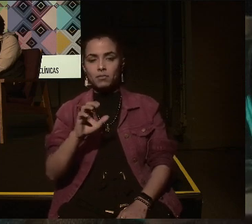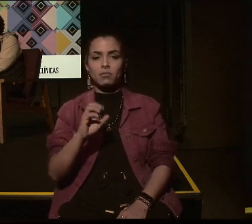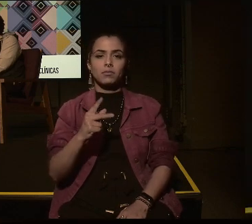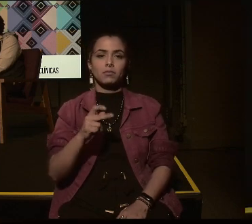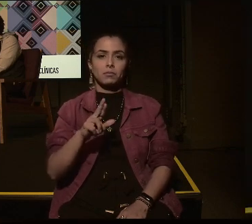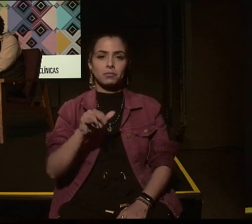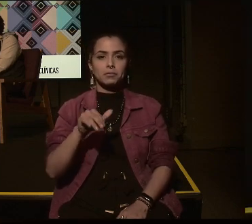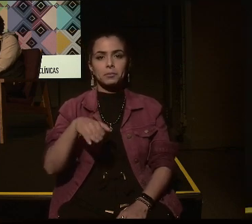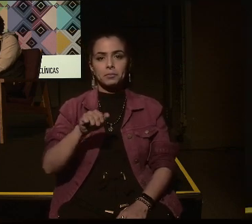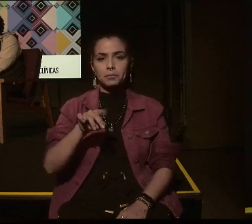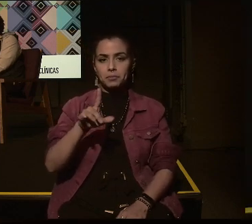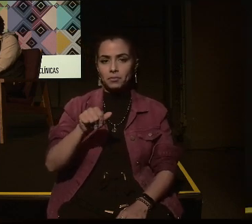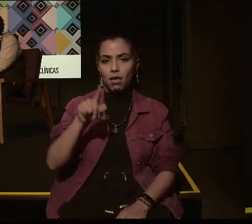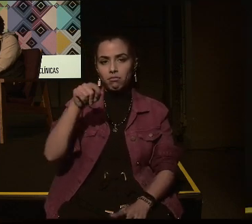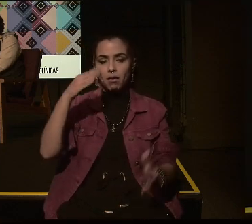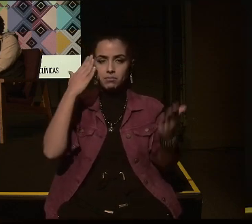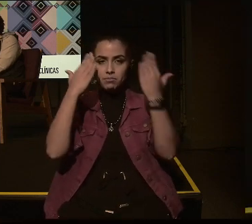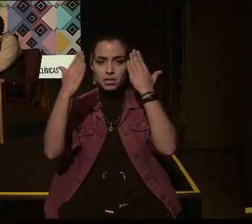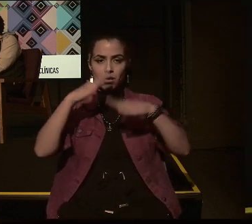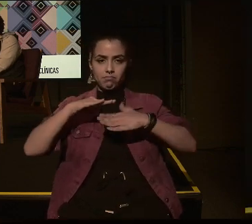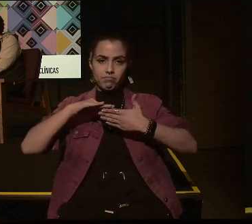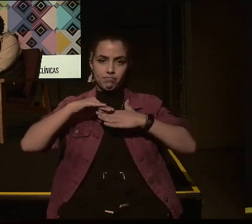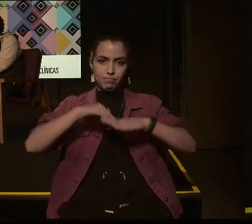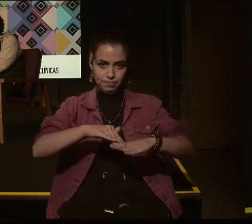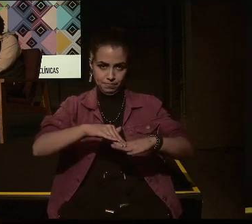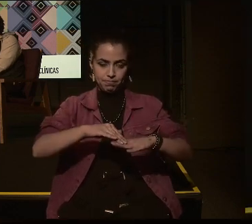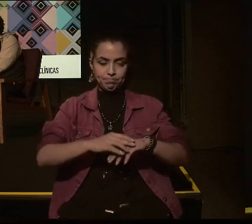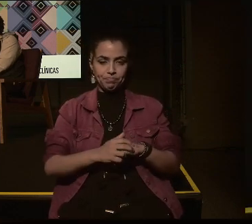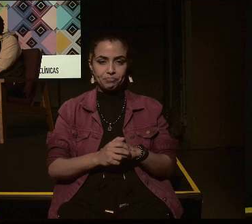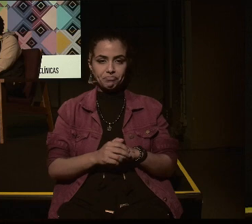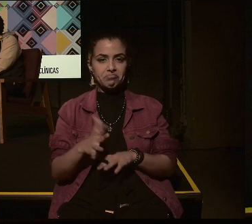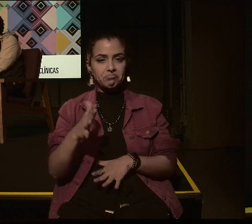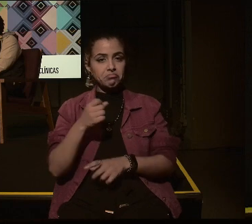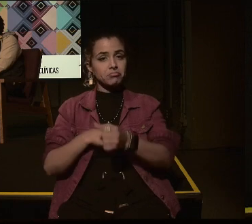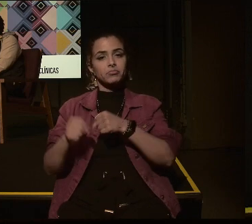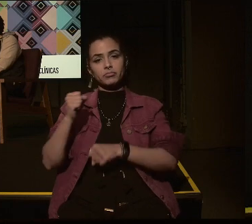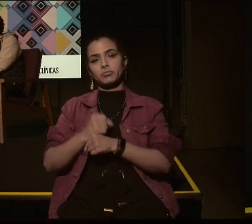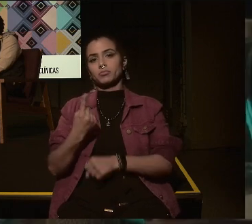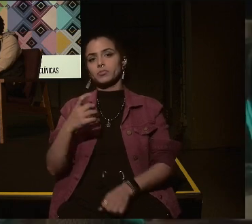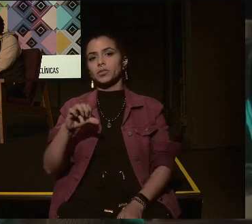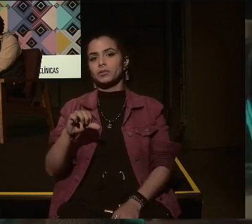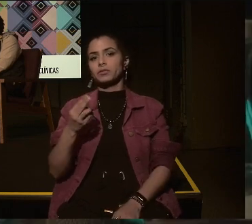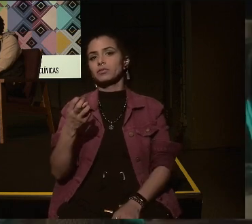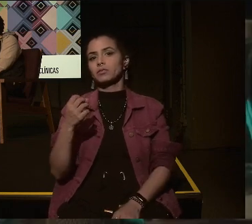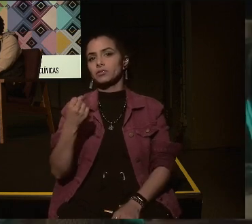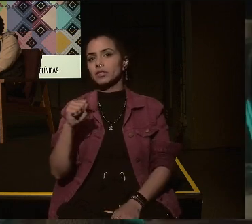83. E ali o Mufá, ele está dizendo assim,